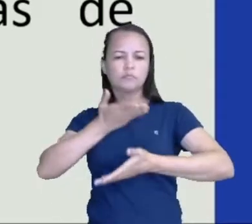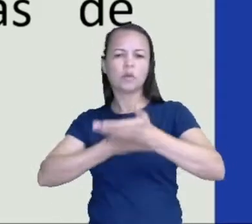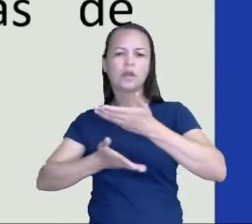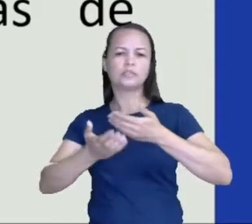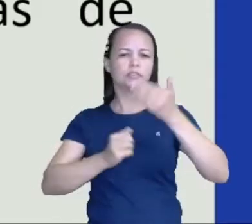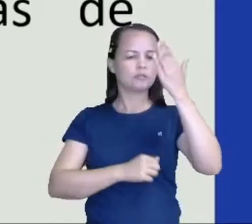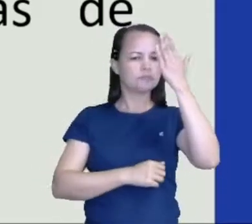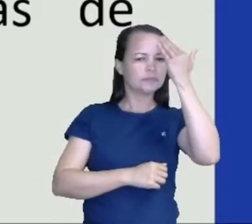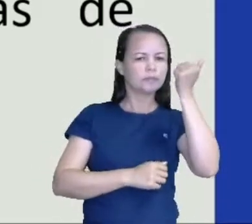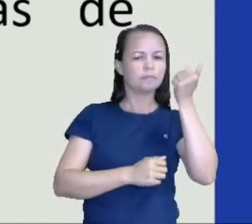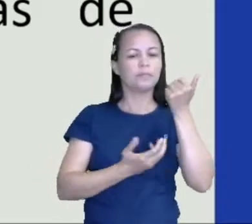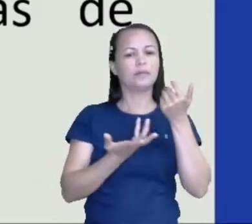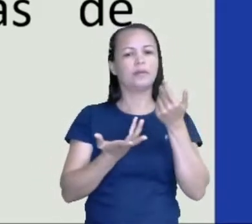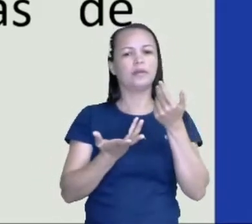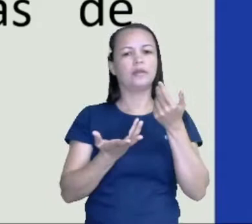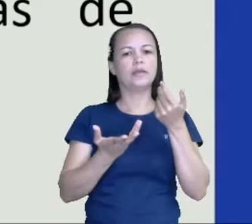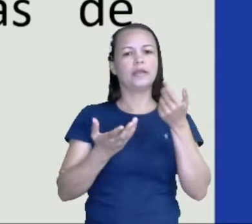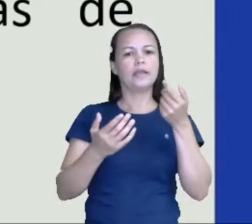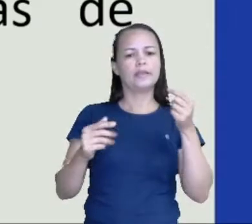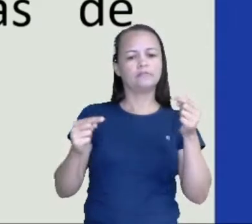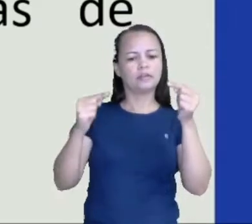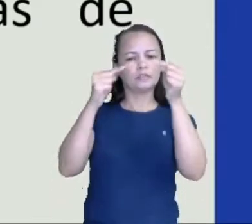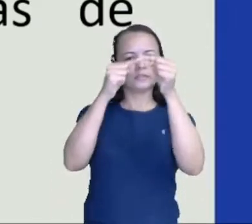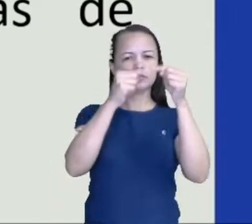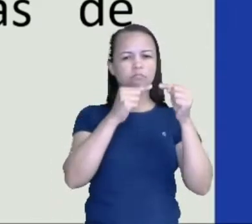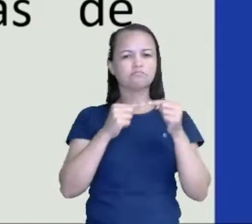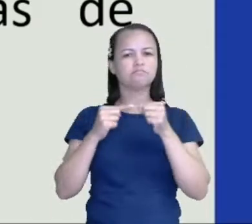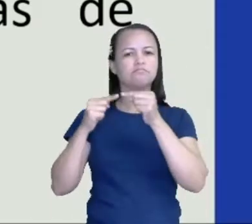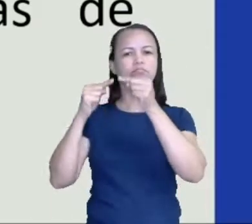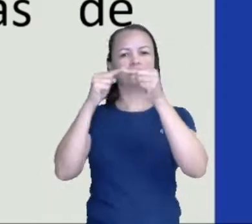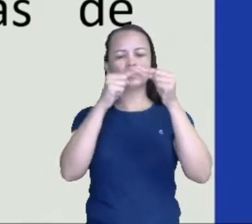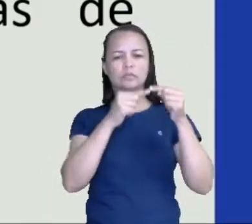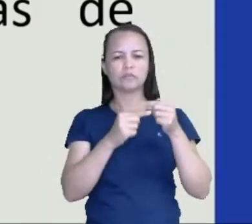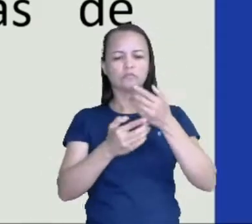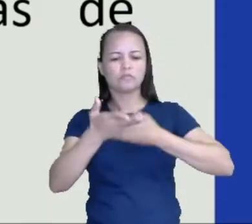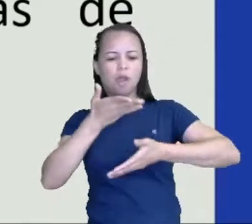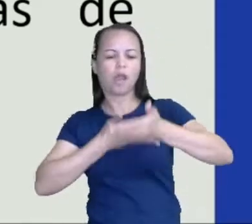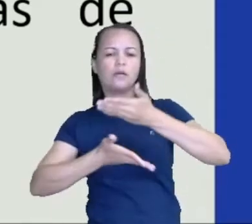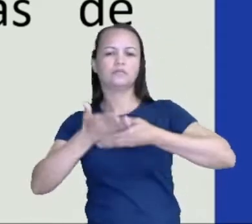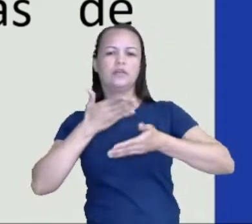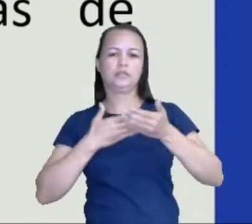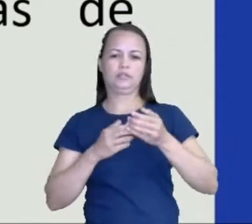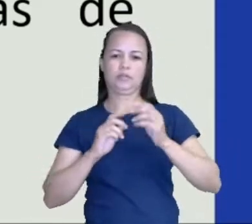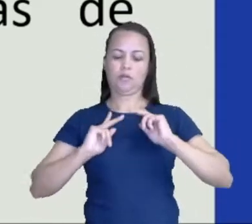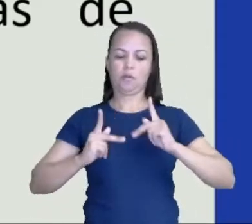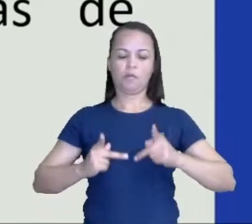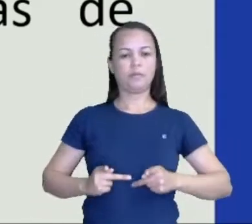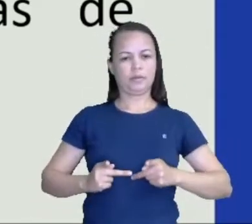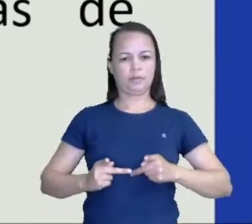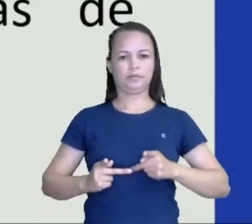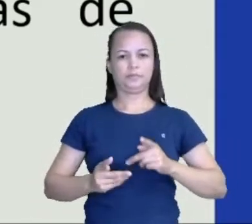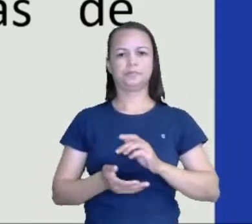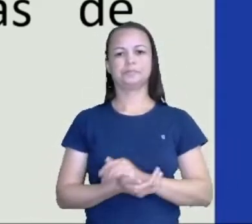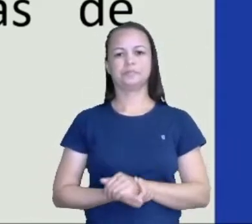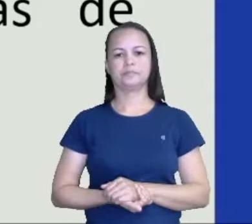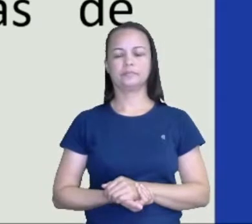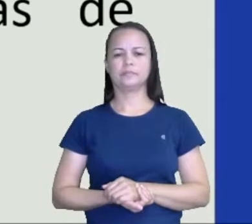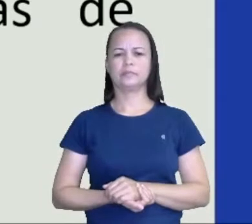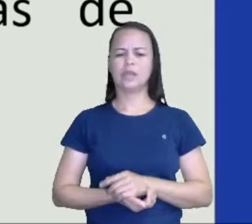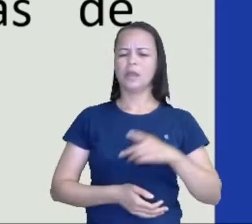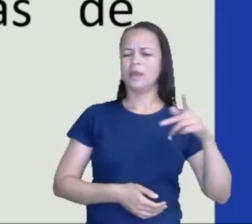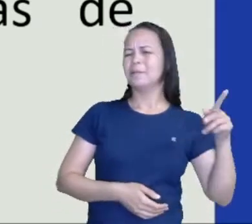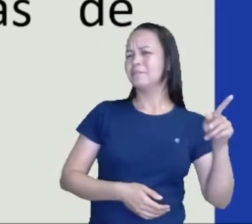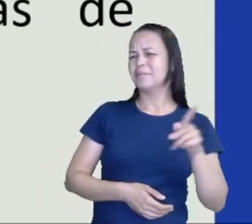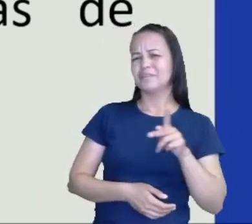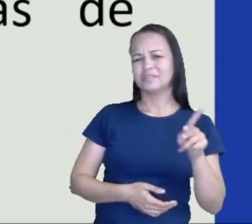faz a intermediação entre todas as formas de relações humanas. Mas,